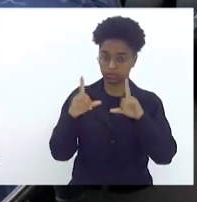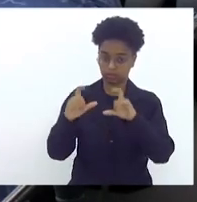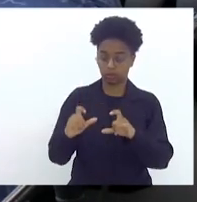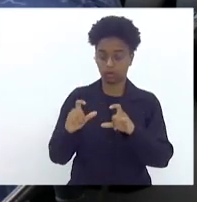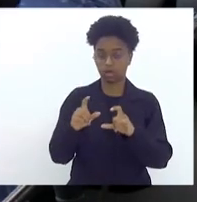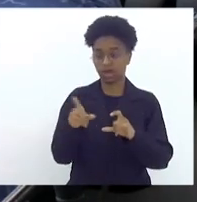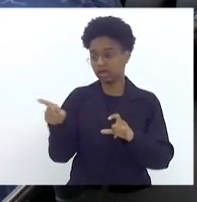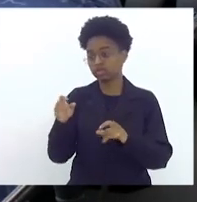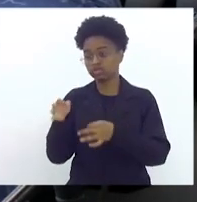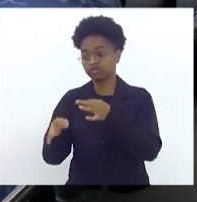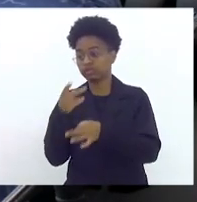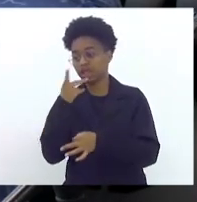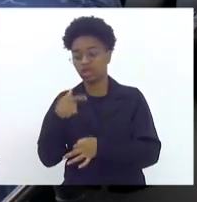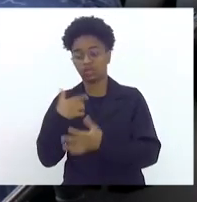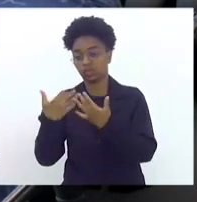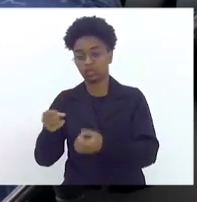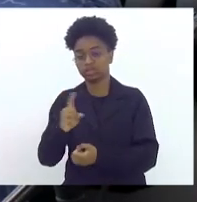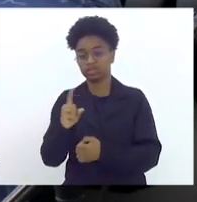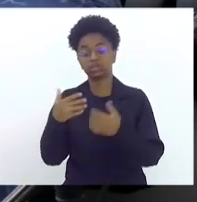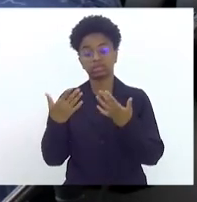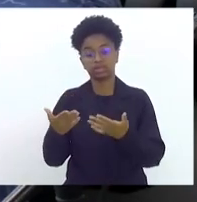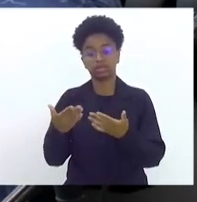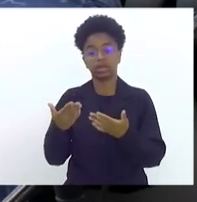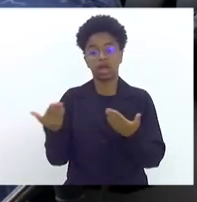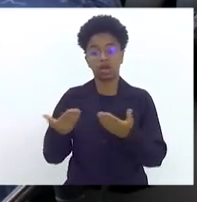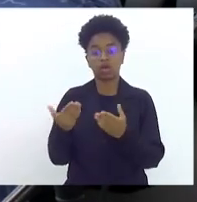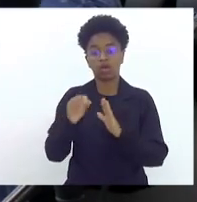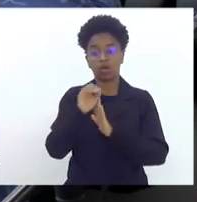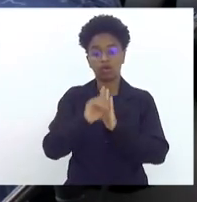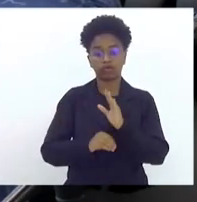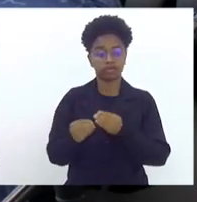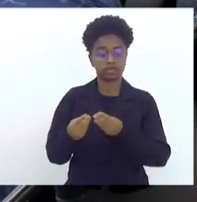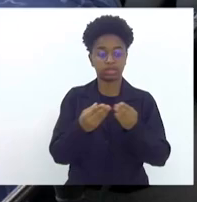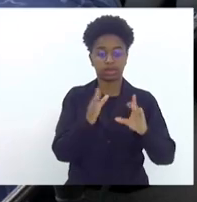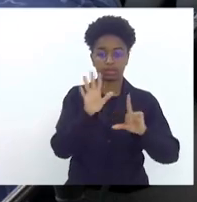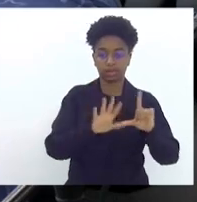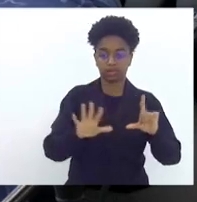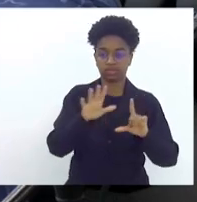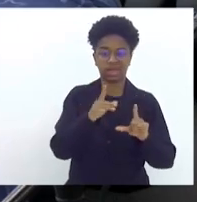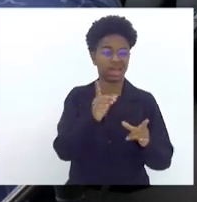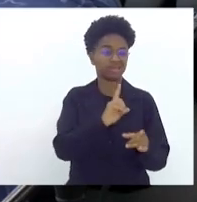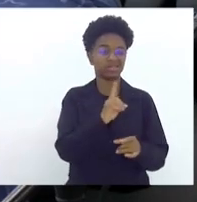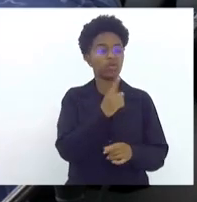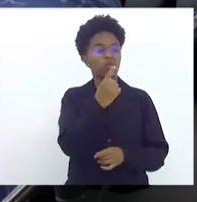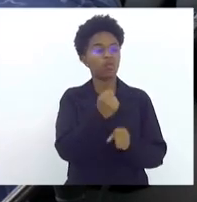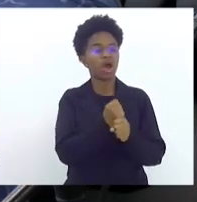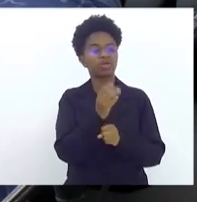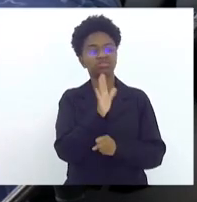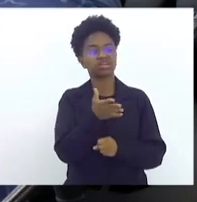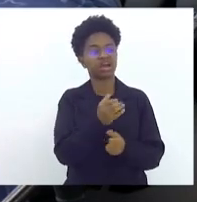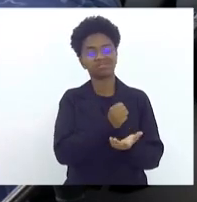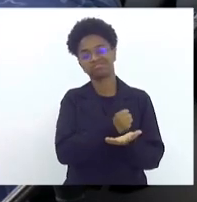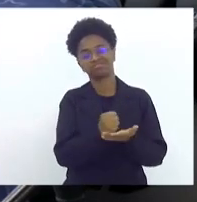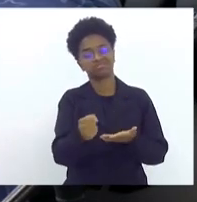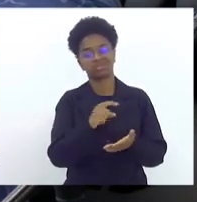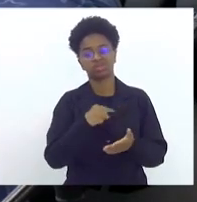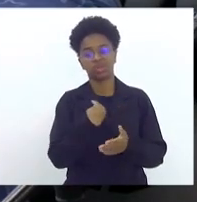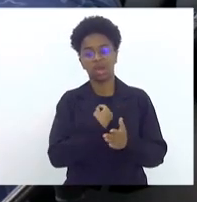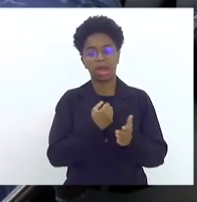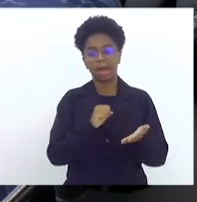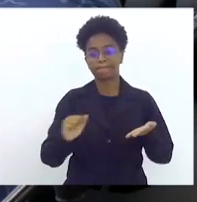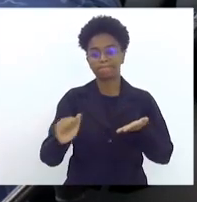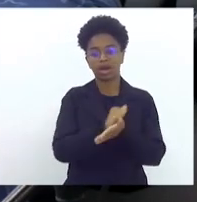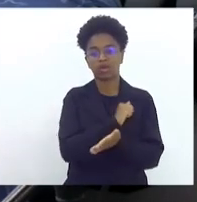eu não aceito Ah então vamos acessar vamos mandar difícil agora para plataforma digital plataforma e um dia acabamos de letar